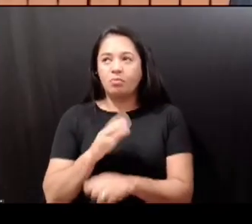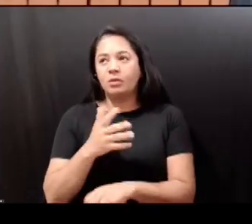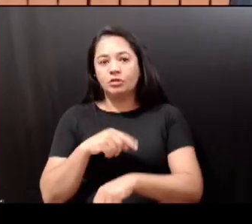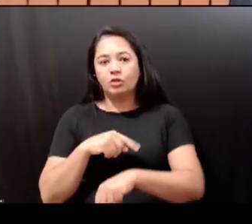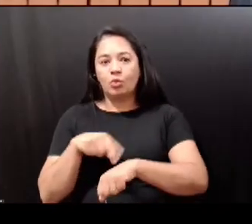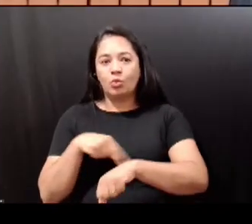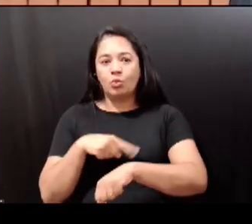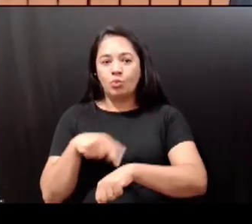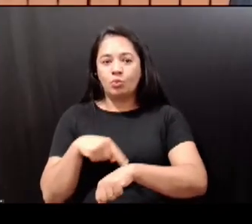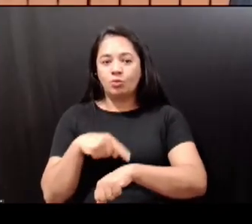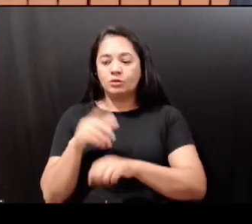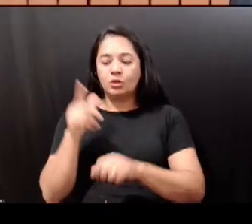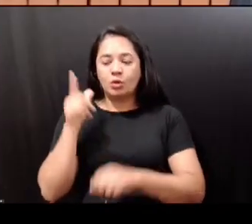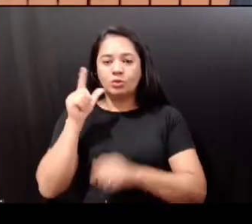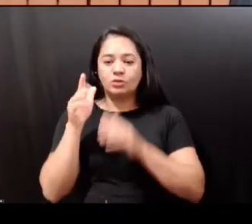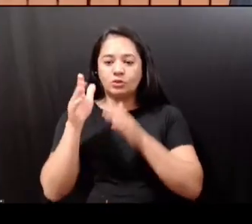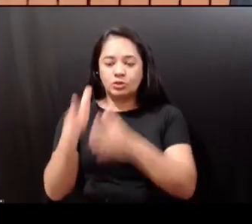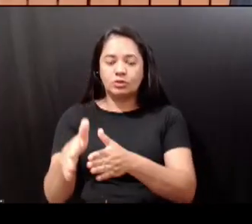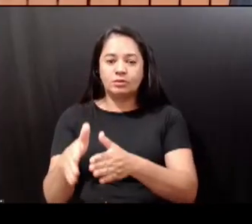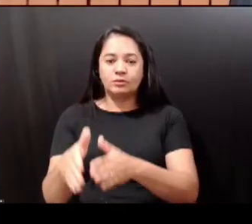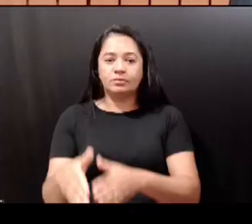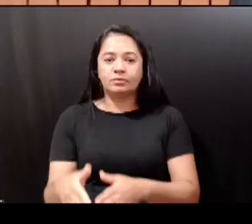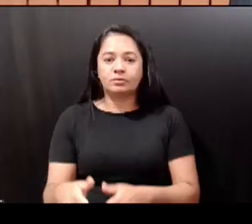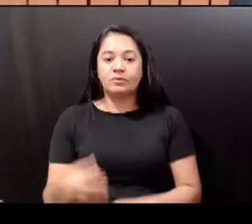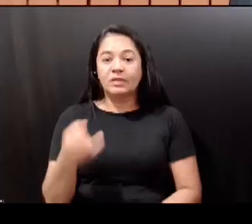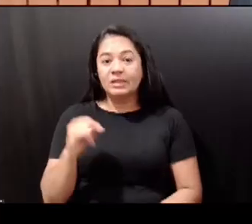num compromisso. Quando esse ônibus quebra,